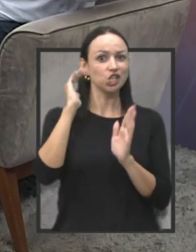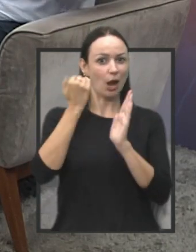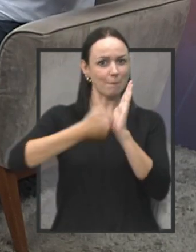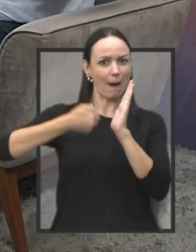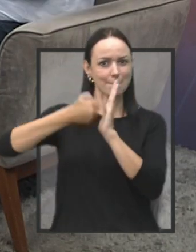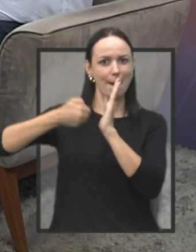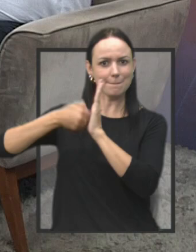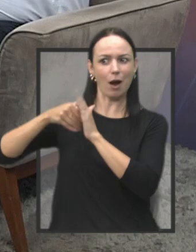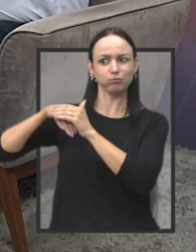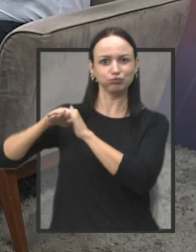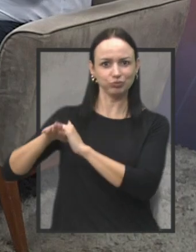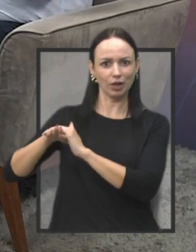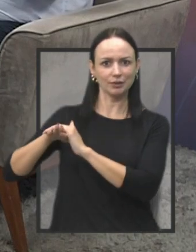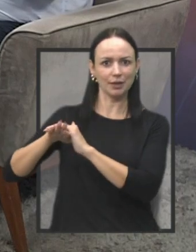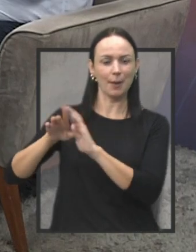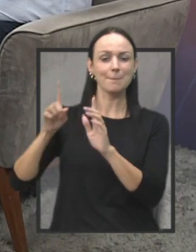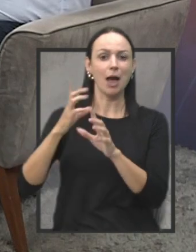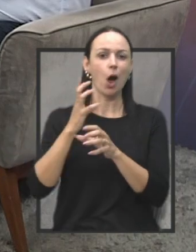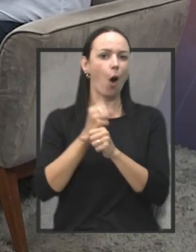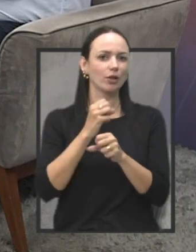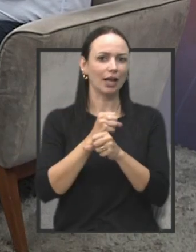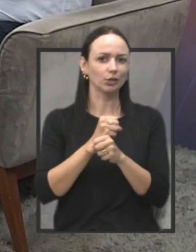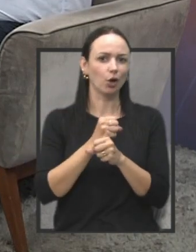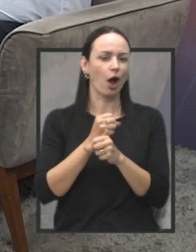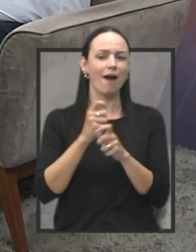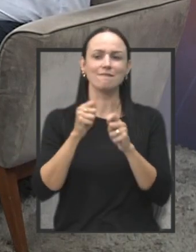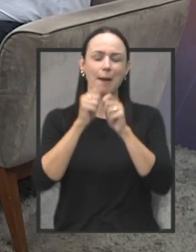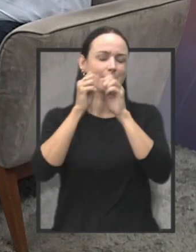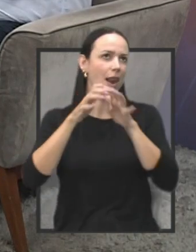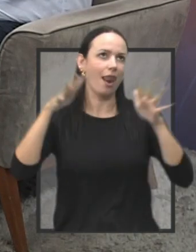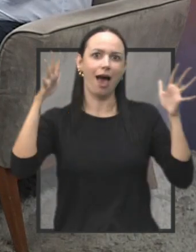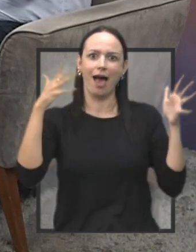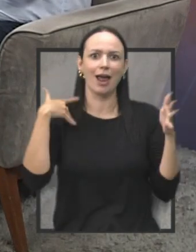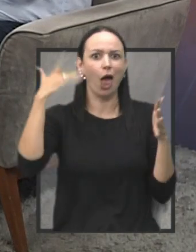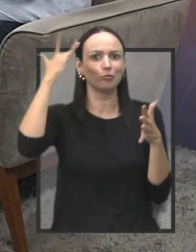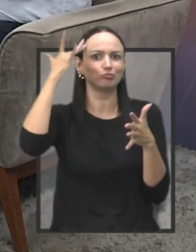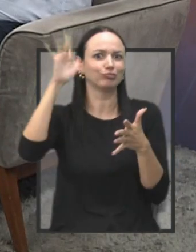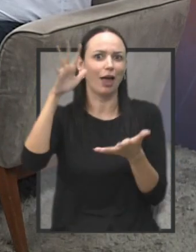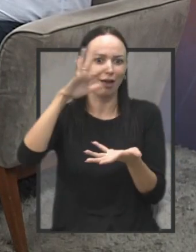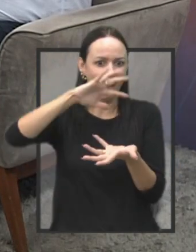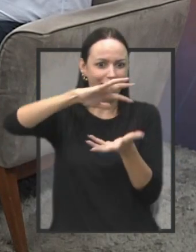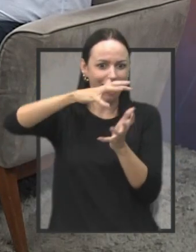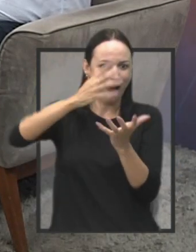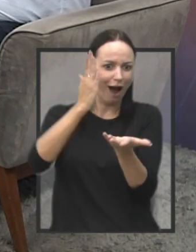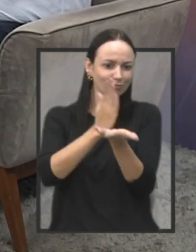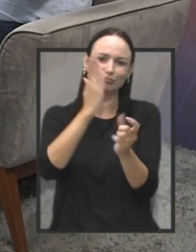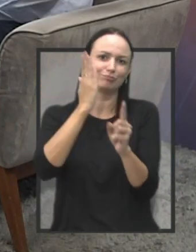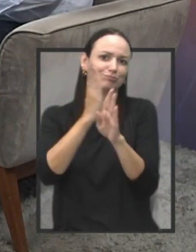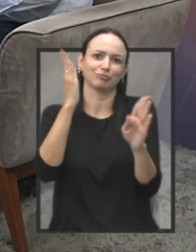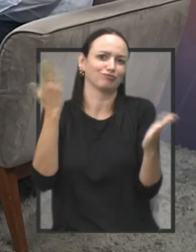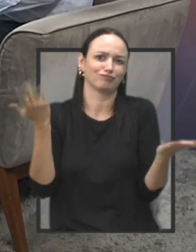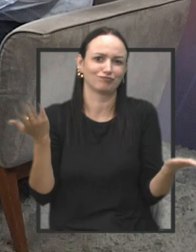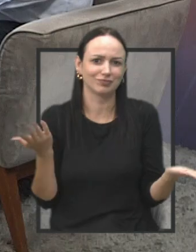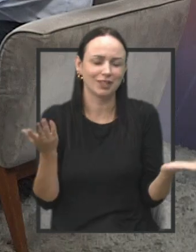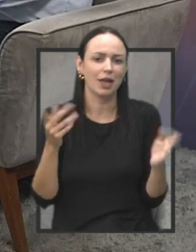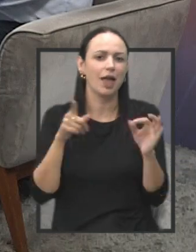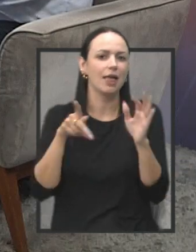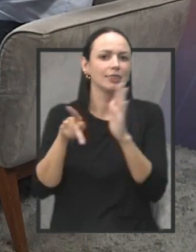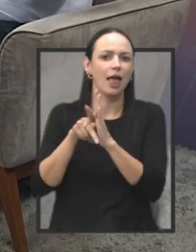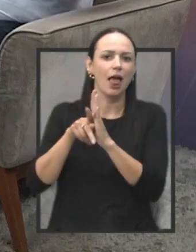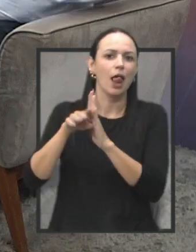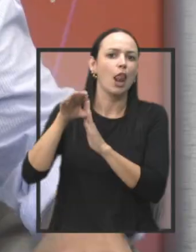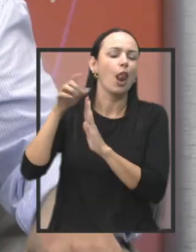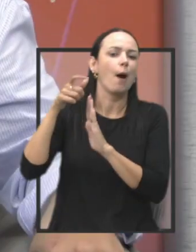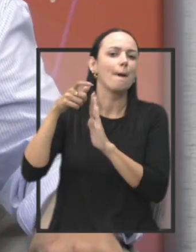né? Só que o contador não faz milagre, não tem bola de cristal para... é o que está predefinido. Exatamente, é o programa que,